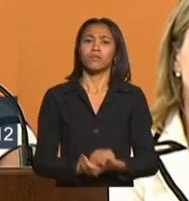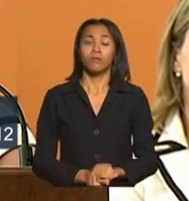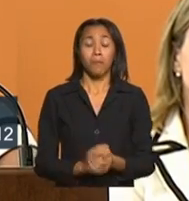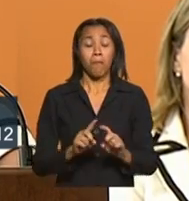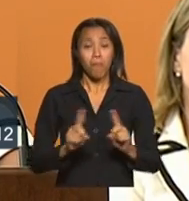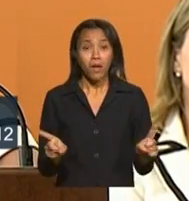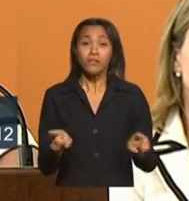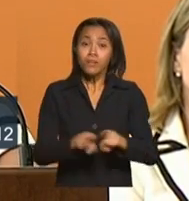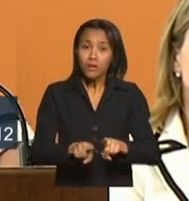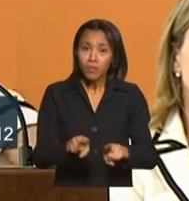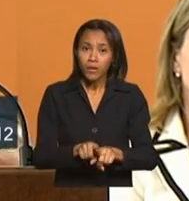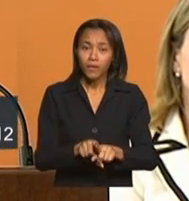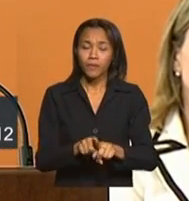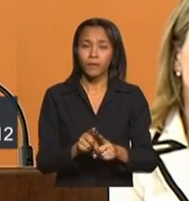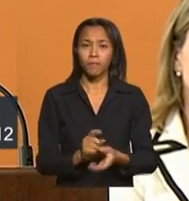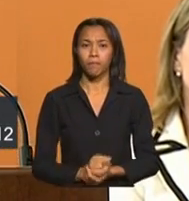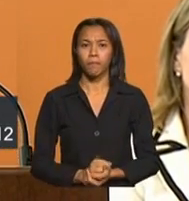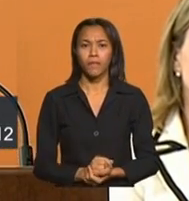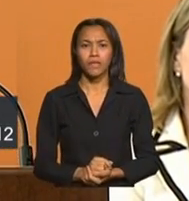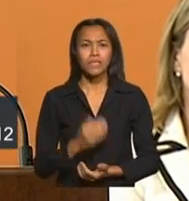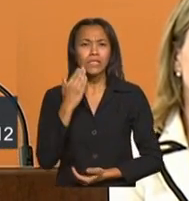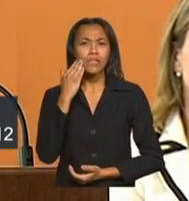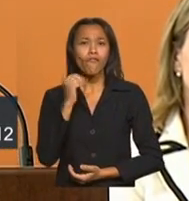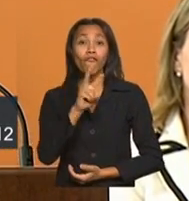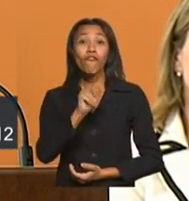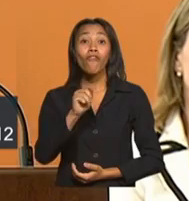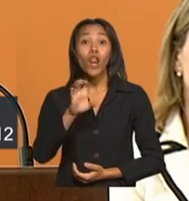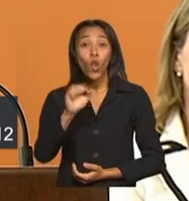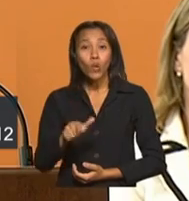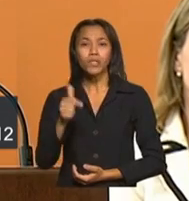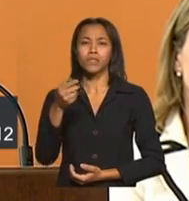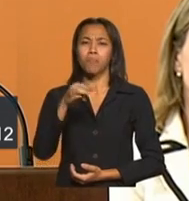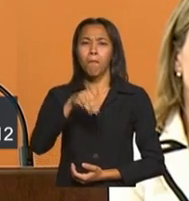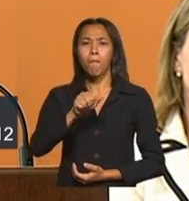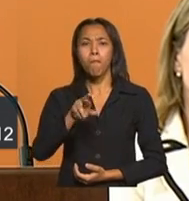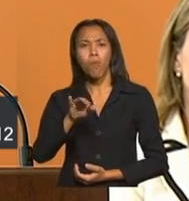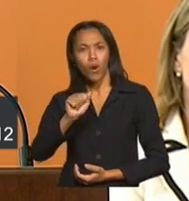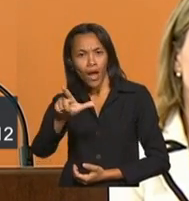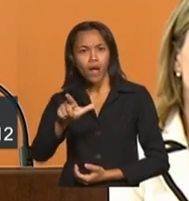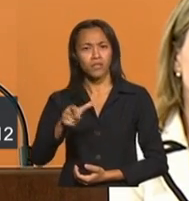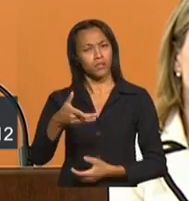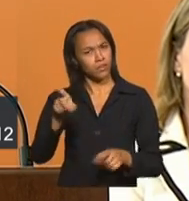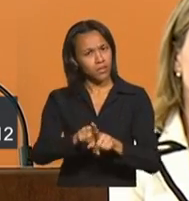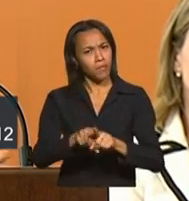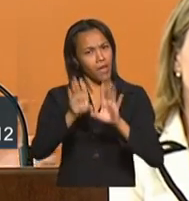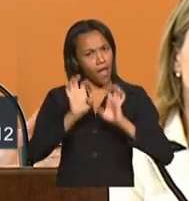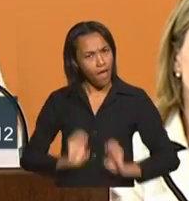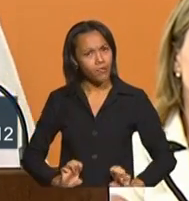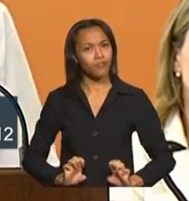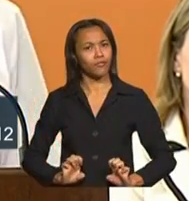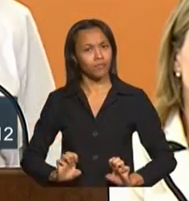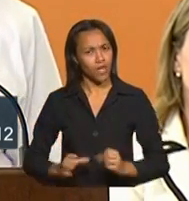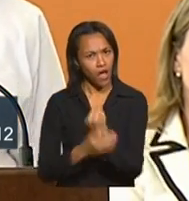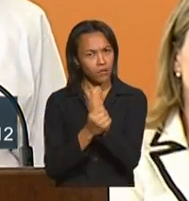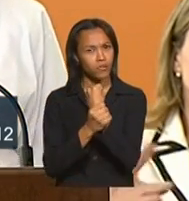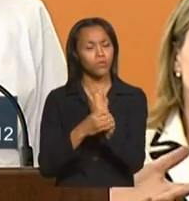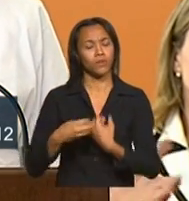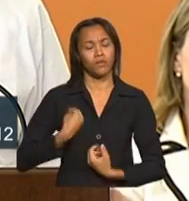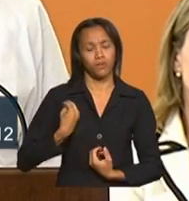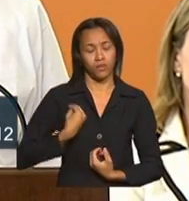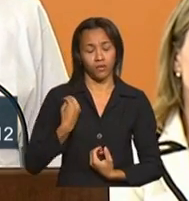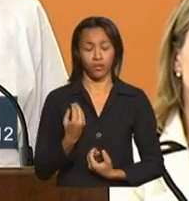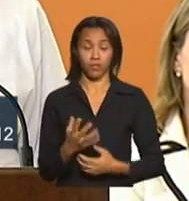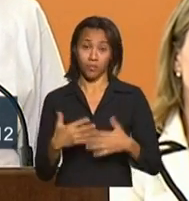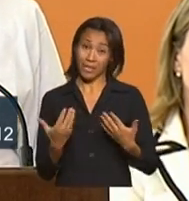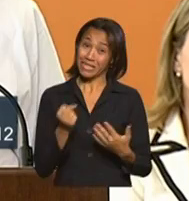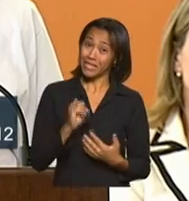mas, sobretudo, valores éticos e morais que preservem a vida. Porque,